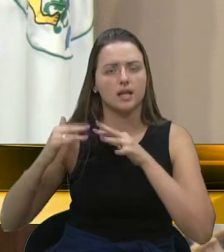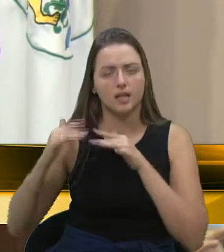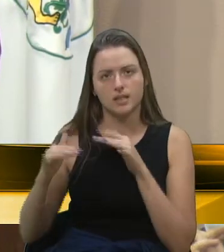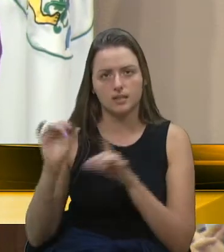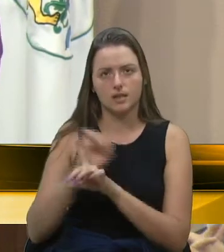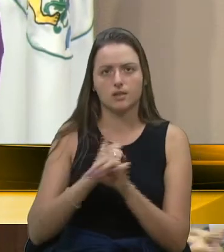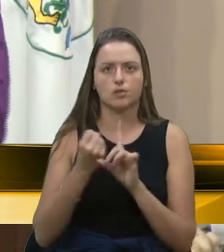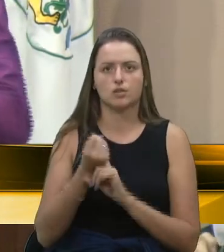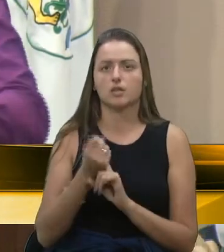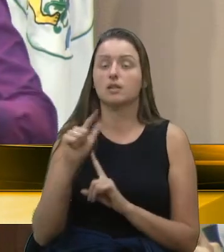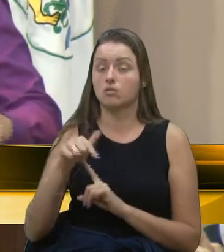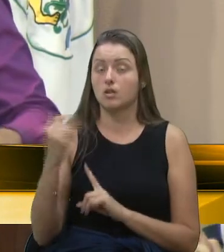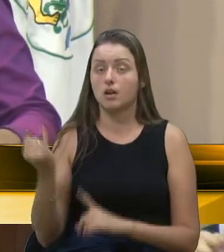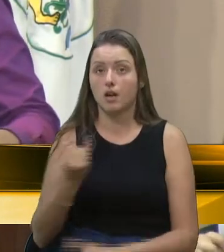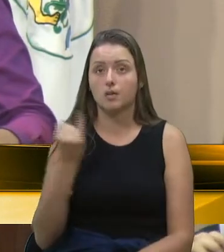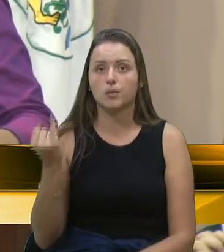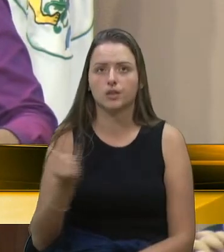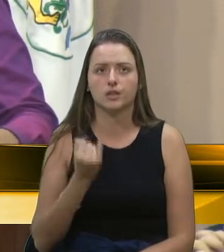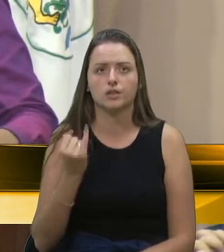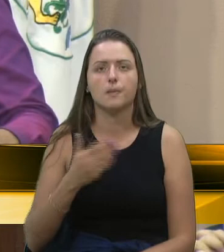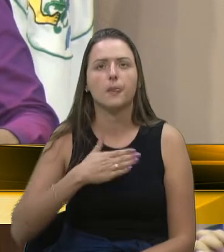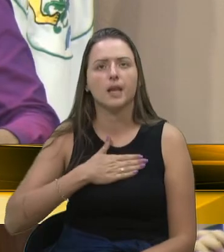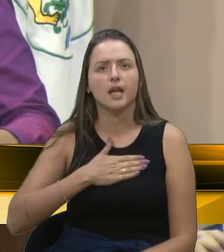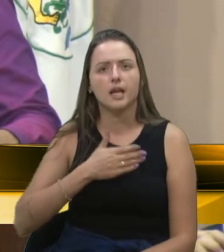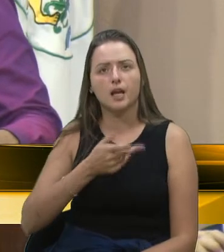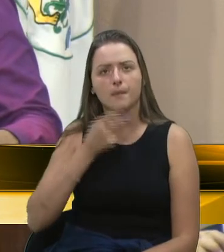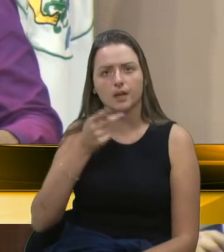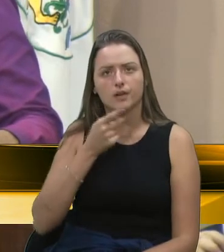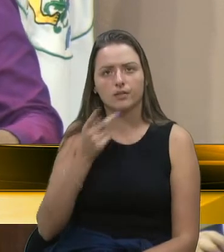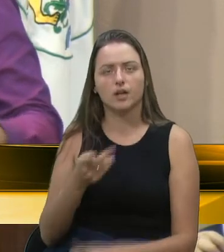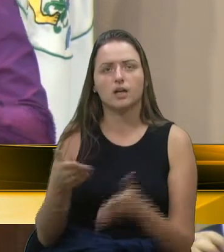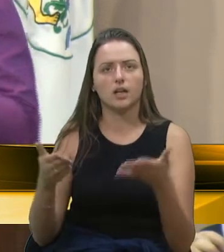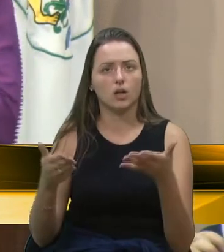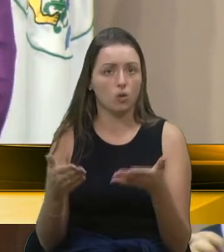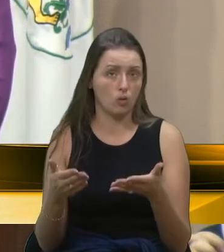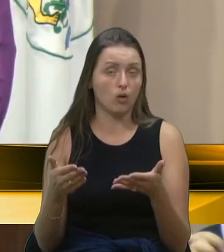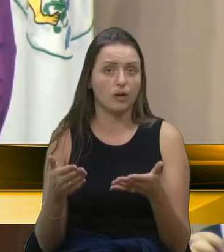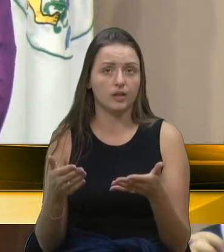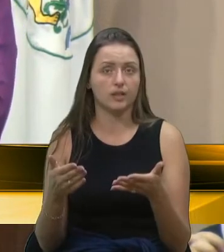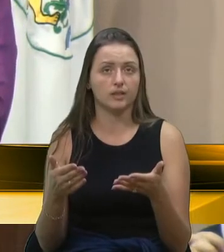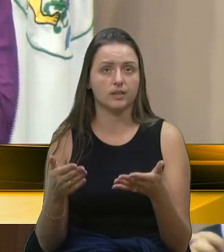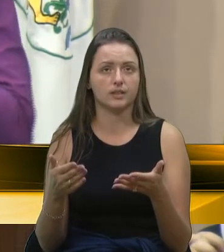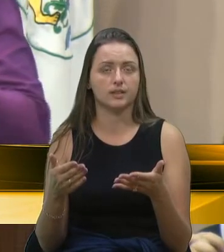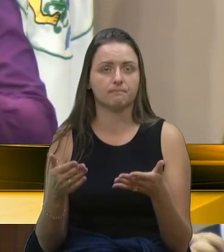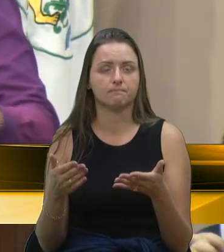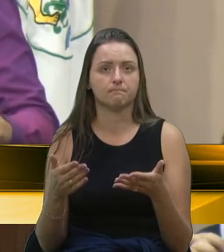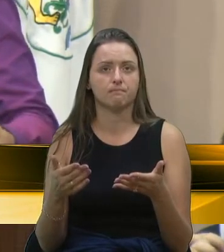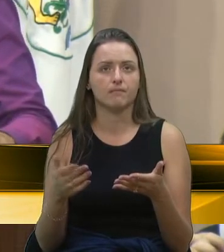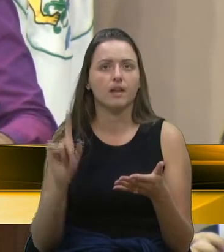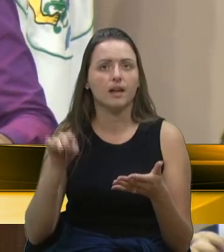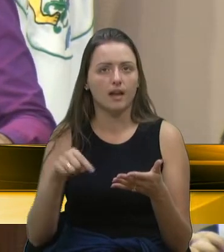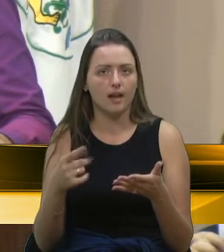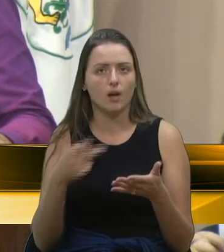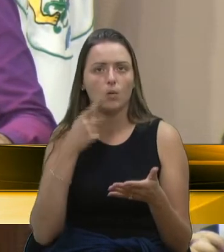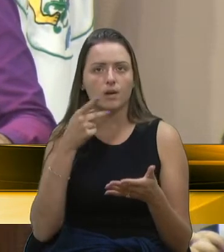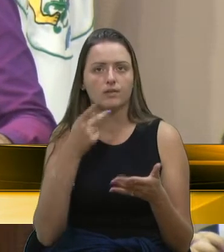e que é tão importante. E a minha fala aqui é uma fala muito